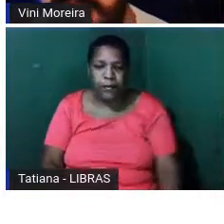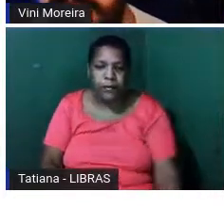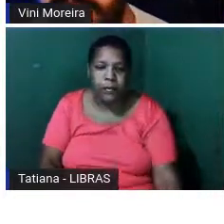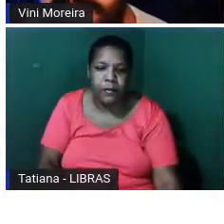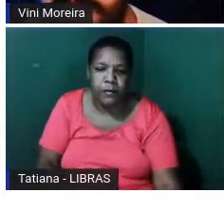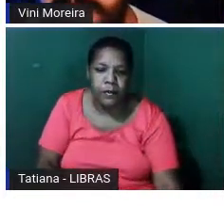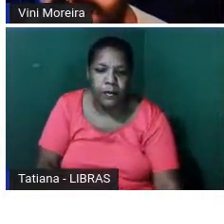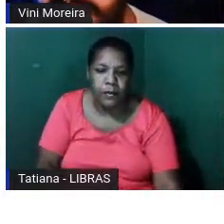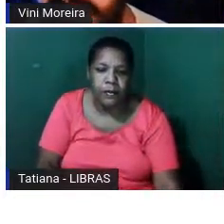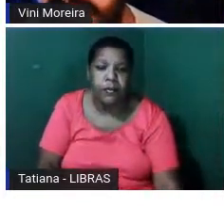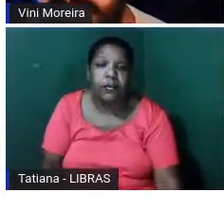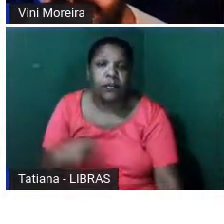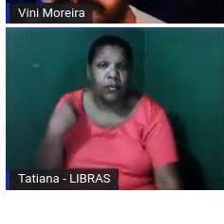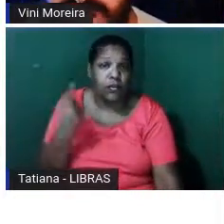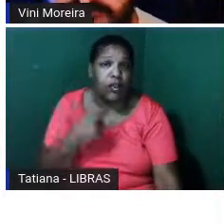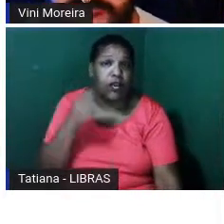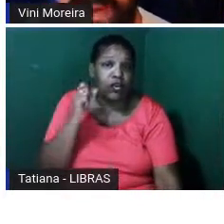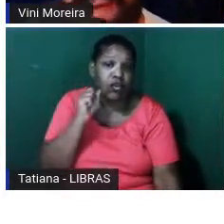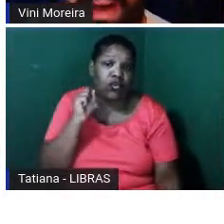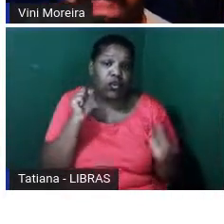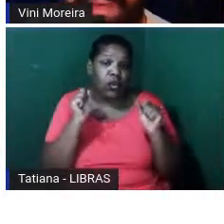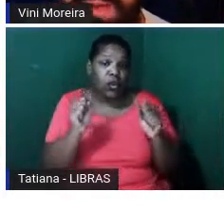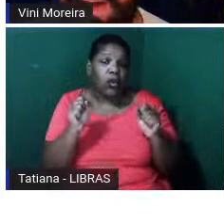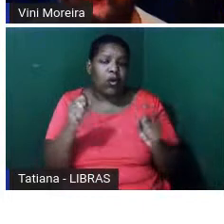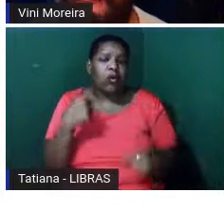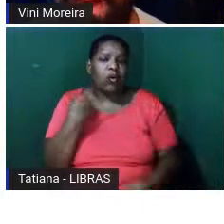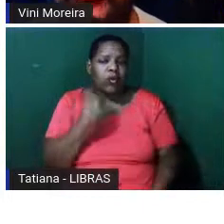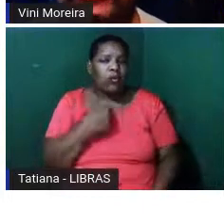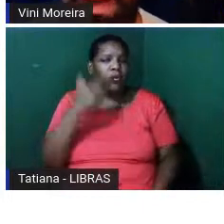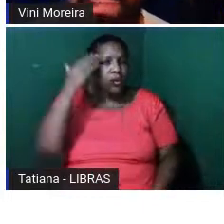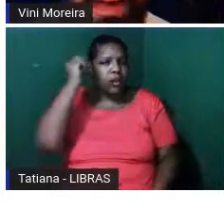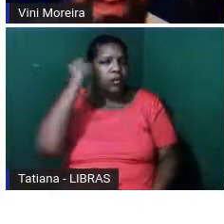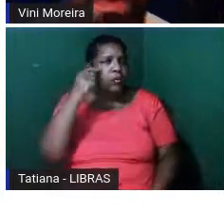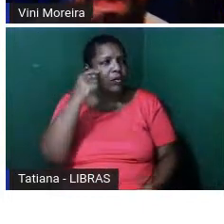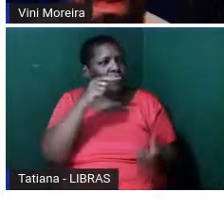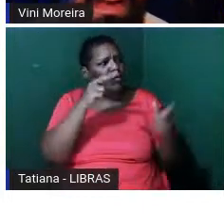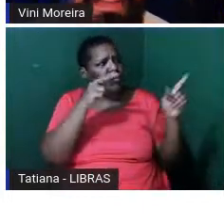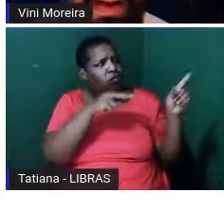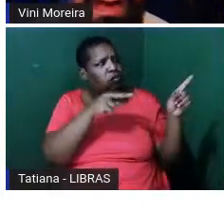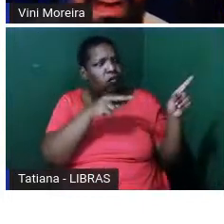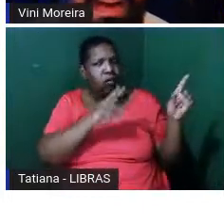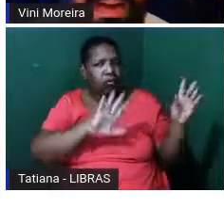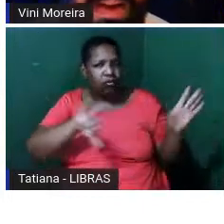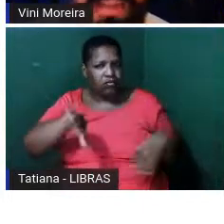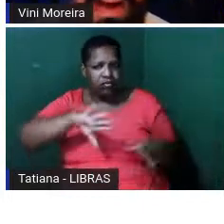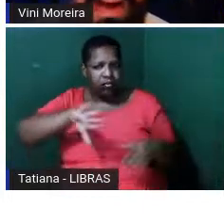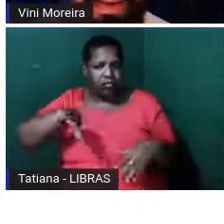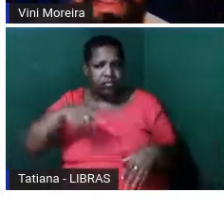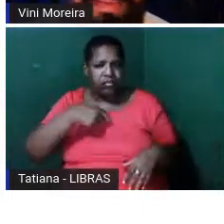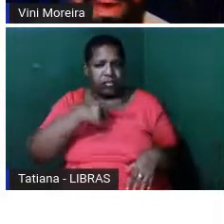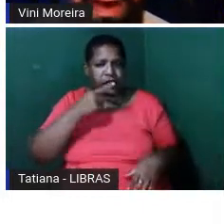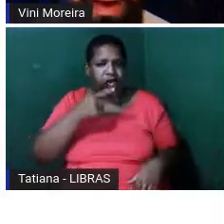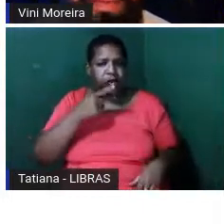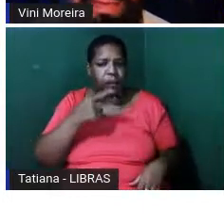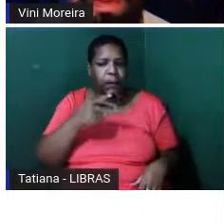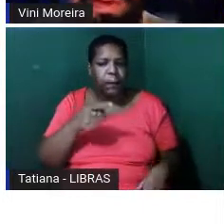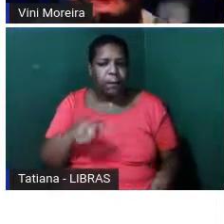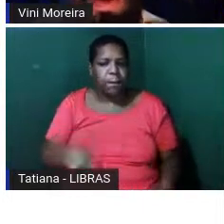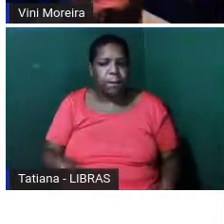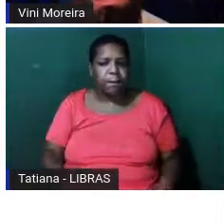e a gente pode fazer o seguinte a gente sabe vendo aqui a imagem não presta atenção aqui na minha irmã lá então